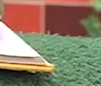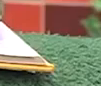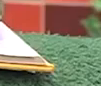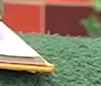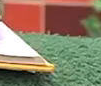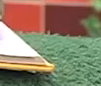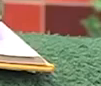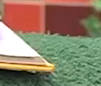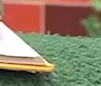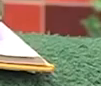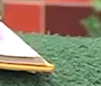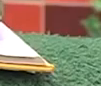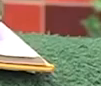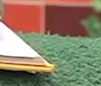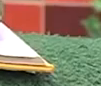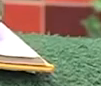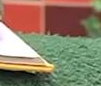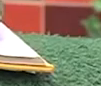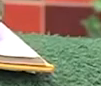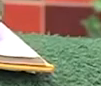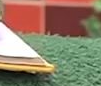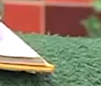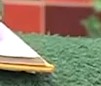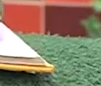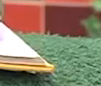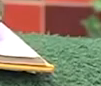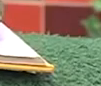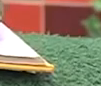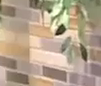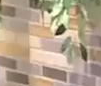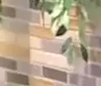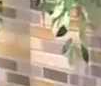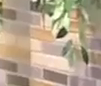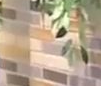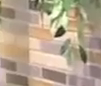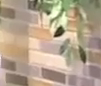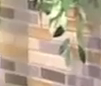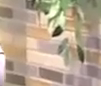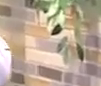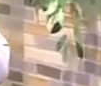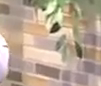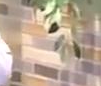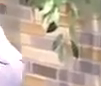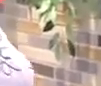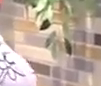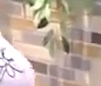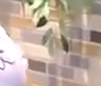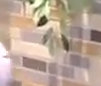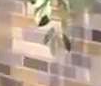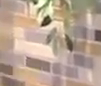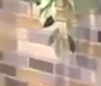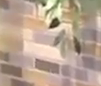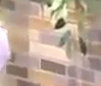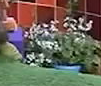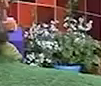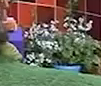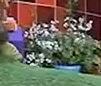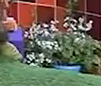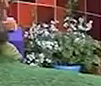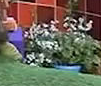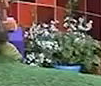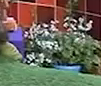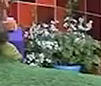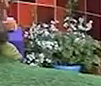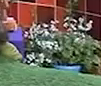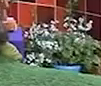Coelho Cavalcante que fala justamente o que é um cordel. Uau! Que sorte mesmo!